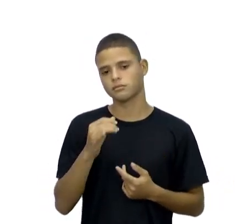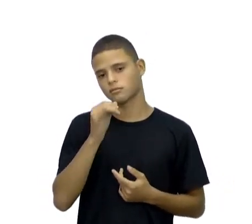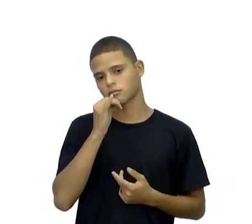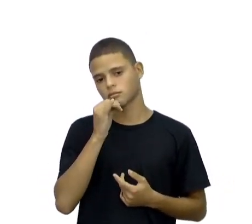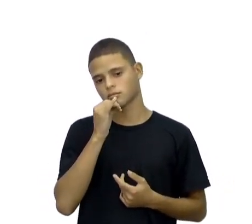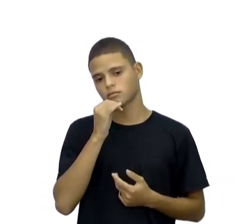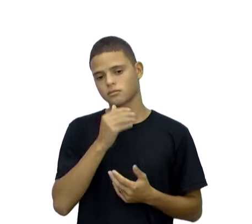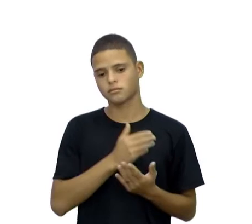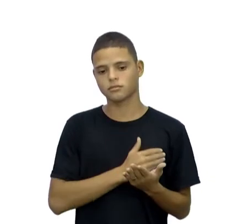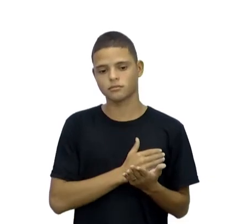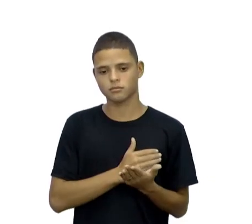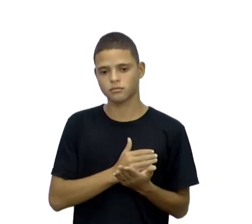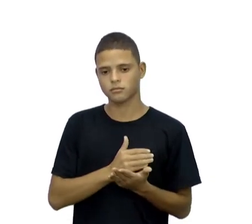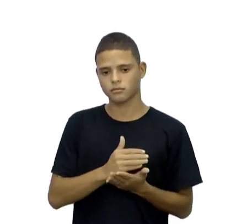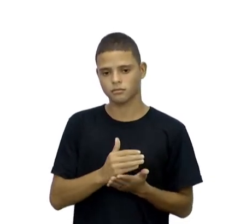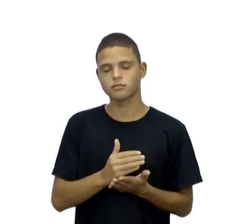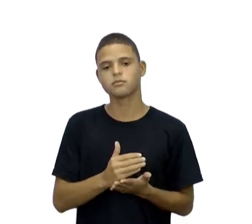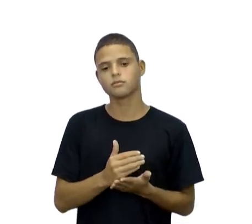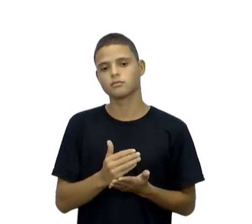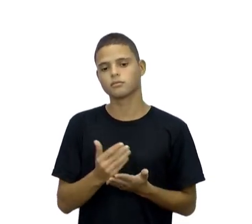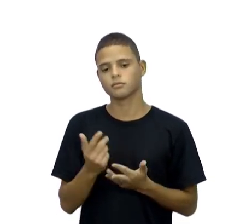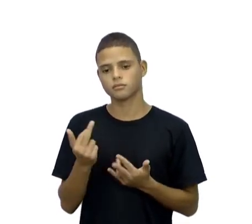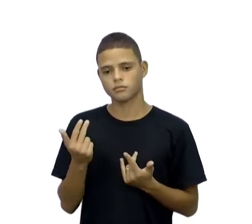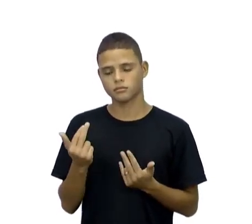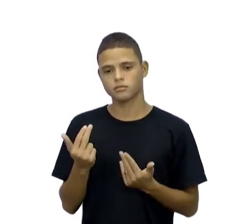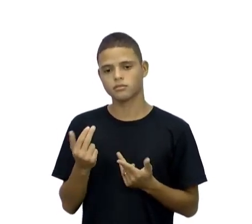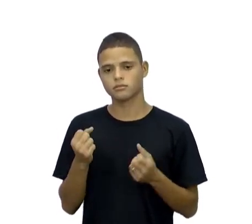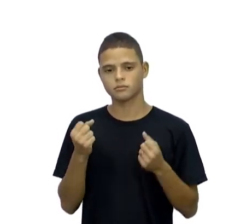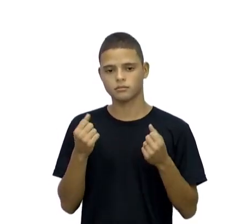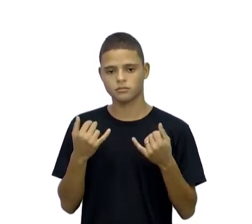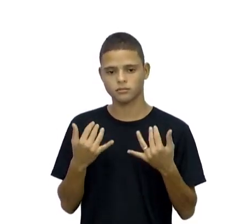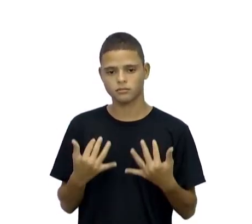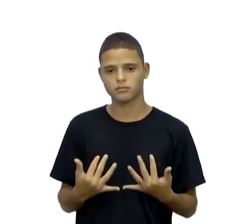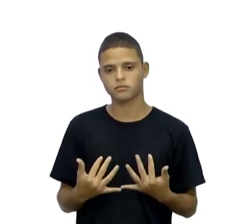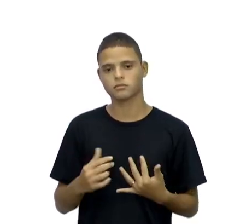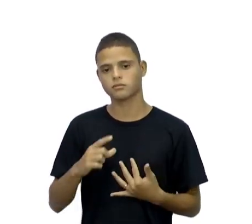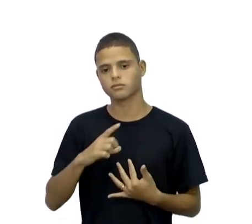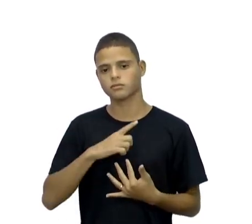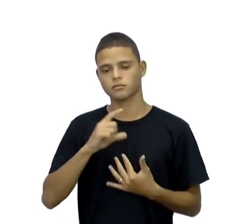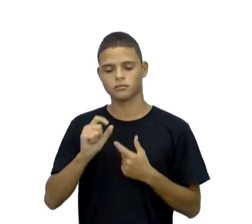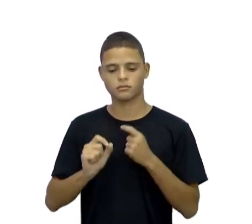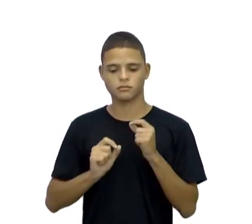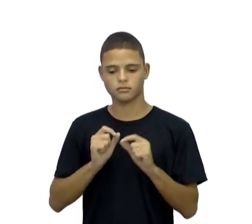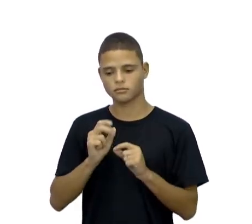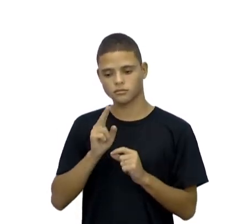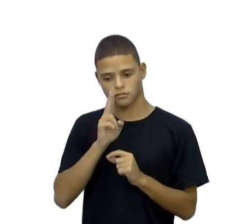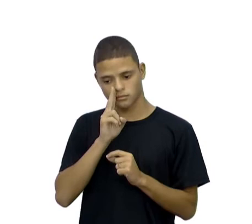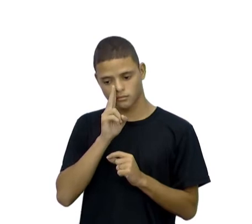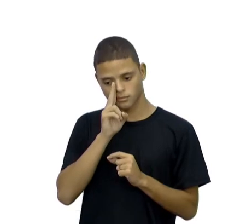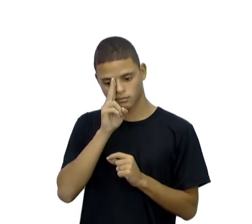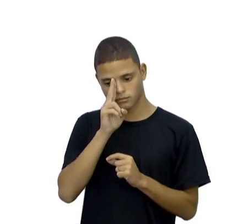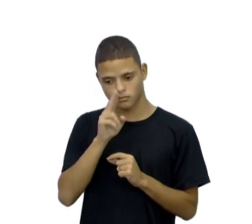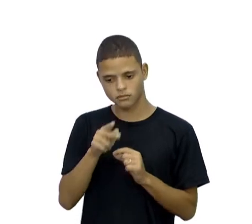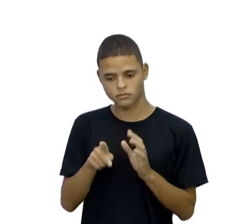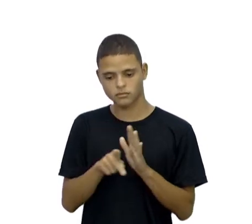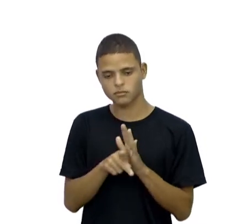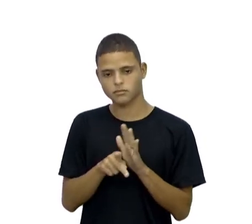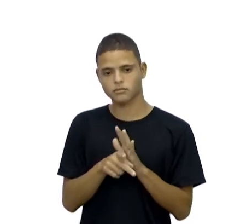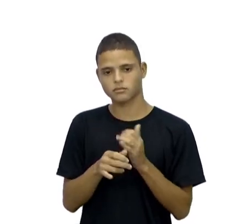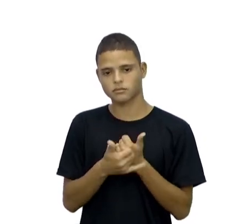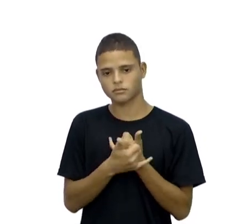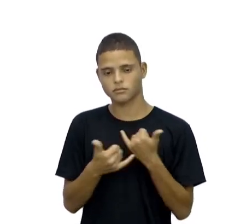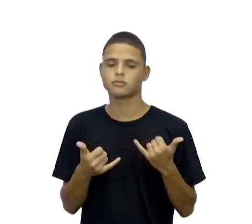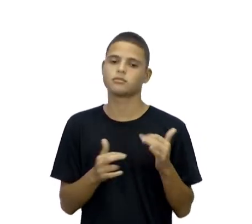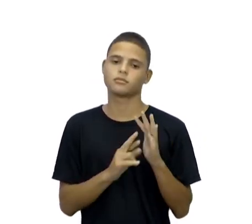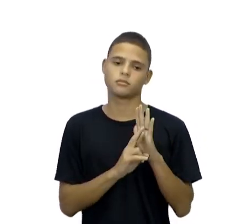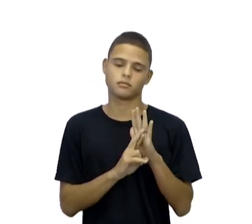organizam e começam a andar no mesmo sentido, a gente diz que tem uma intensidade de corrente elétrica, a gente vai representar pela letra